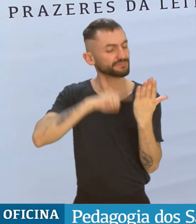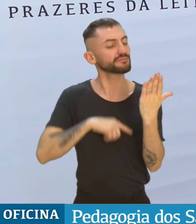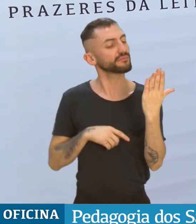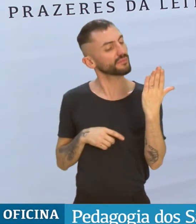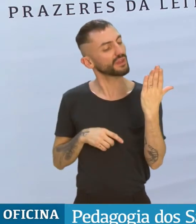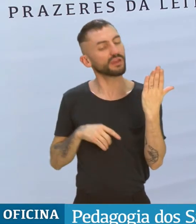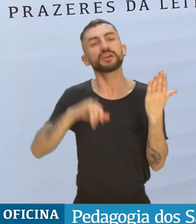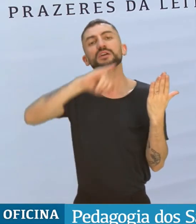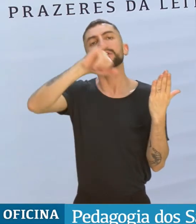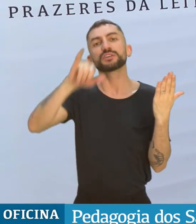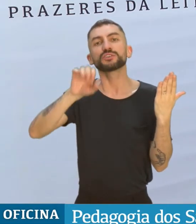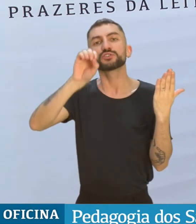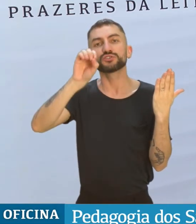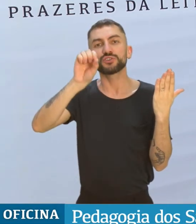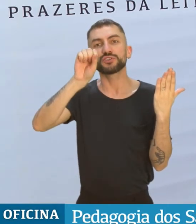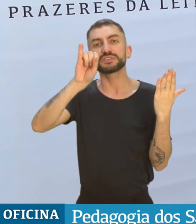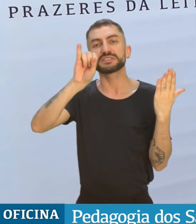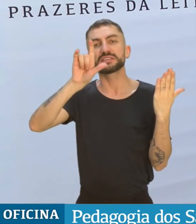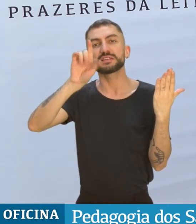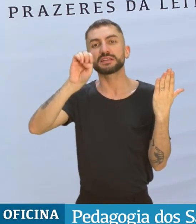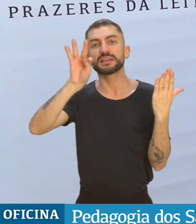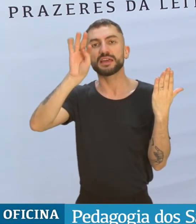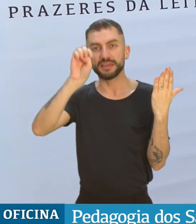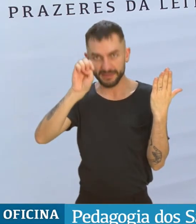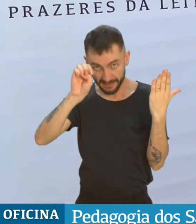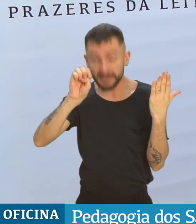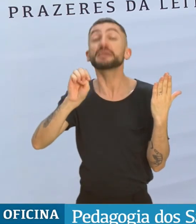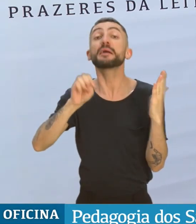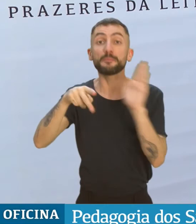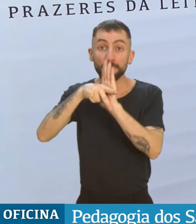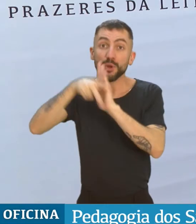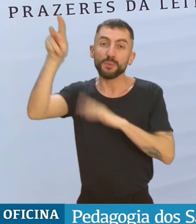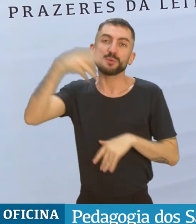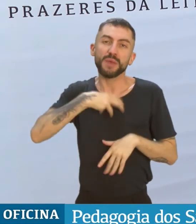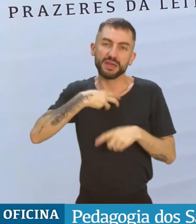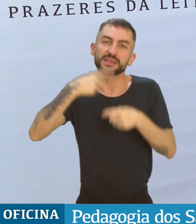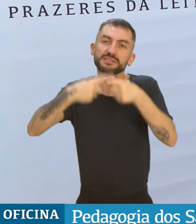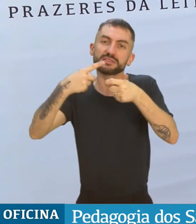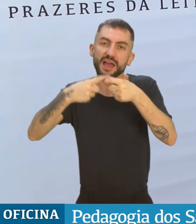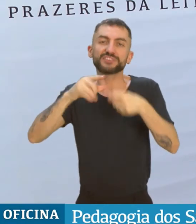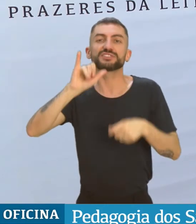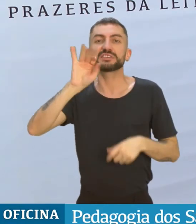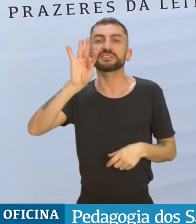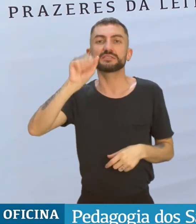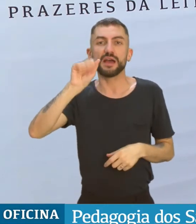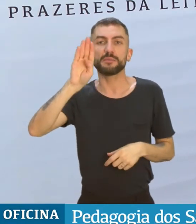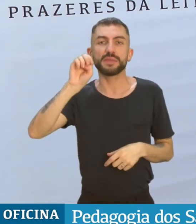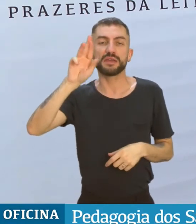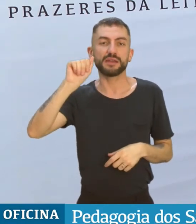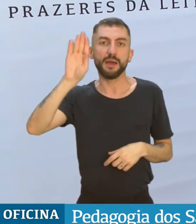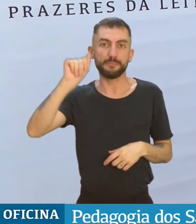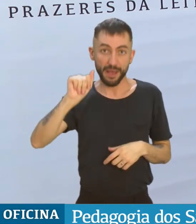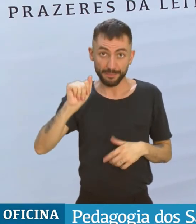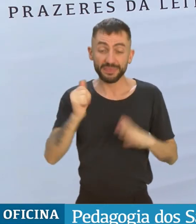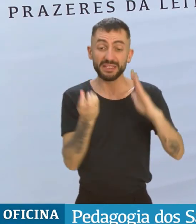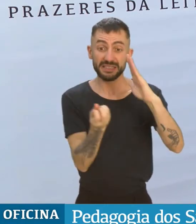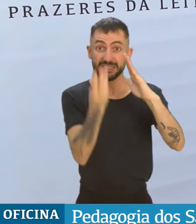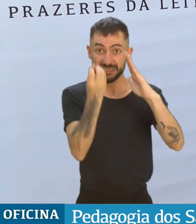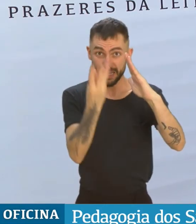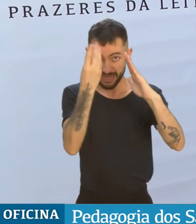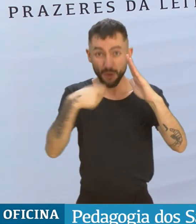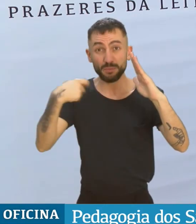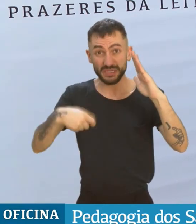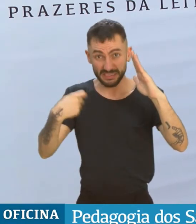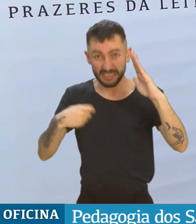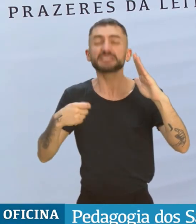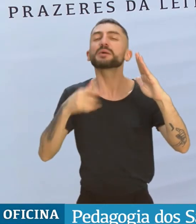Josilene Freitas, Itaberaba, Bahia. Um beijão. O sarau tem que receber um título ou um só